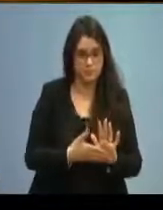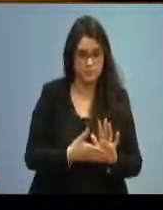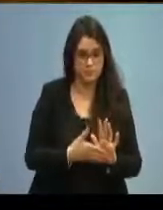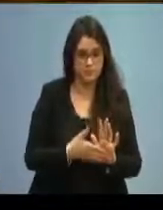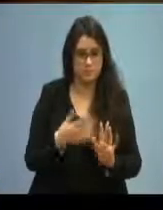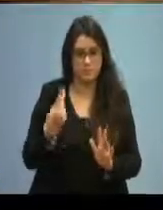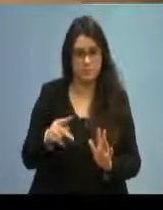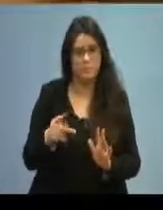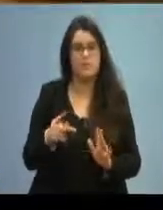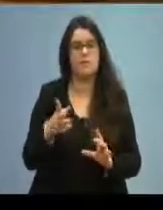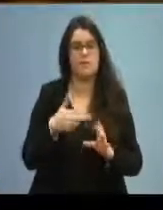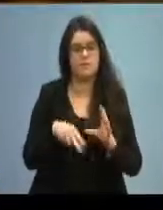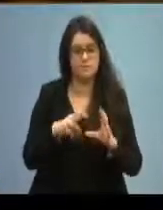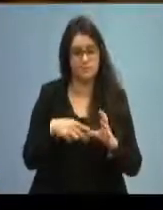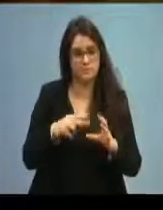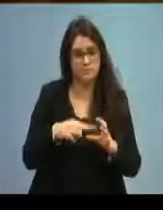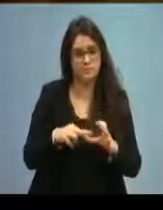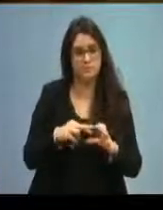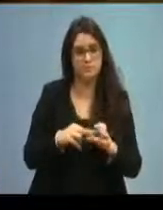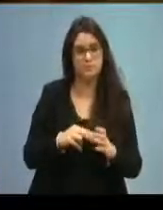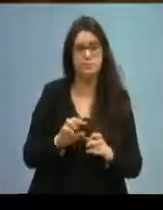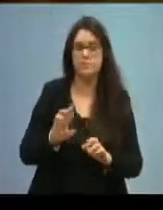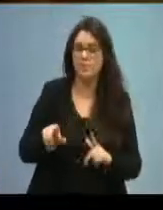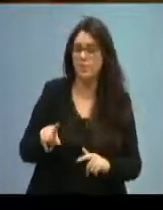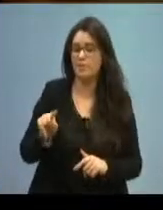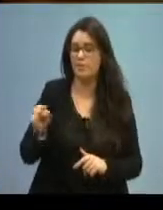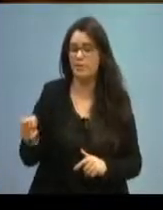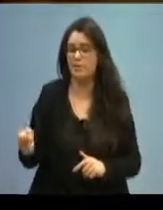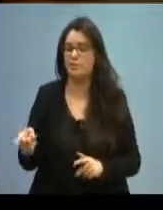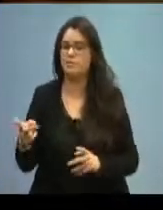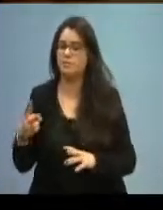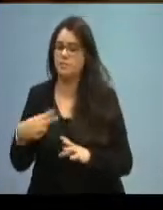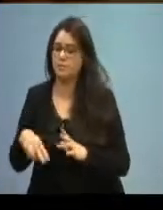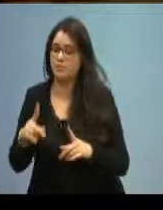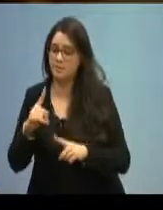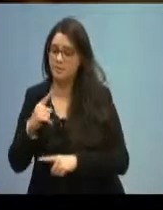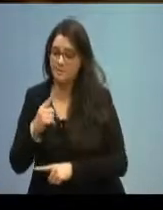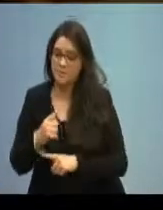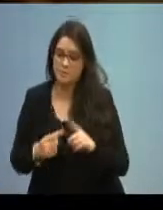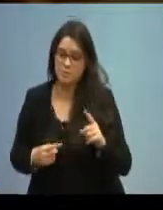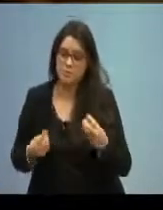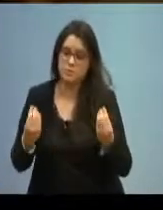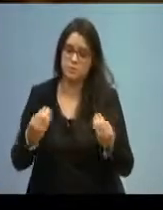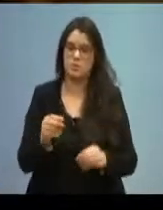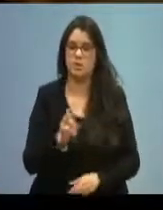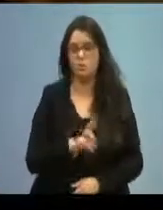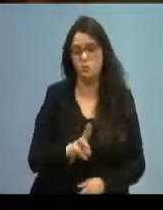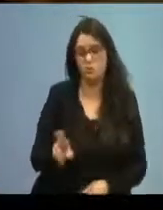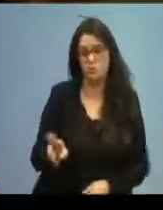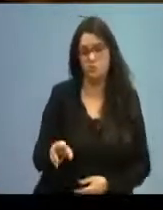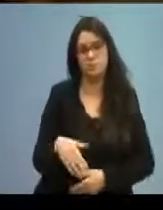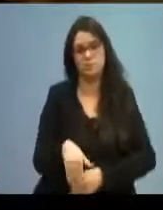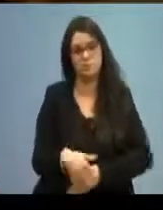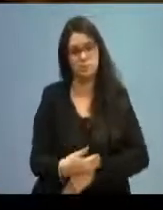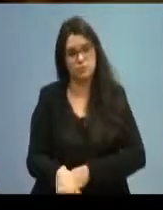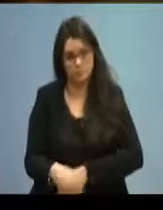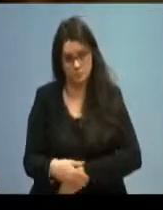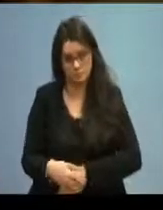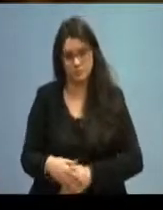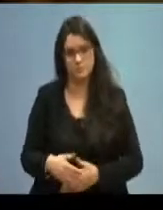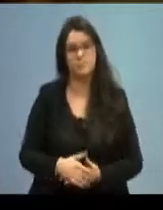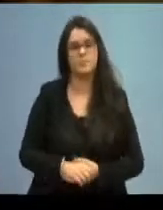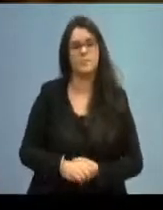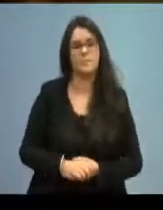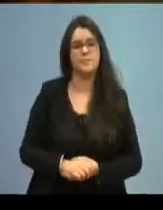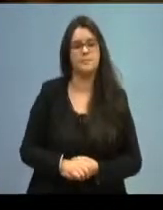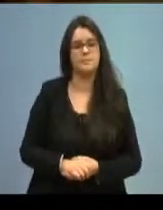Câmara Municipal. Não é que a Câmara é proibida de denominar ruas e vias públicas. A Câmara,